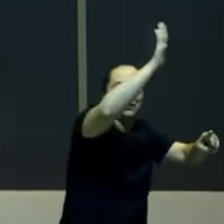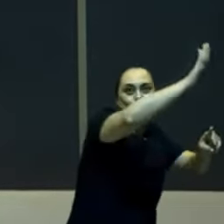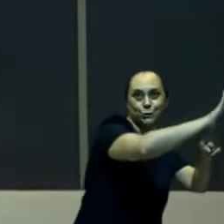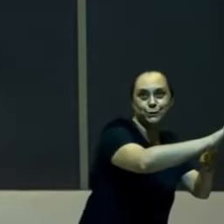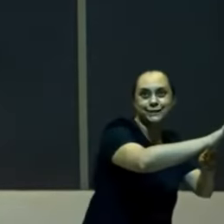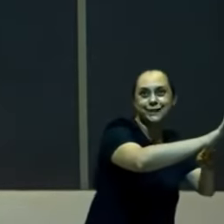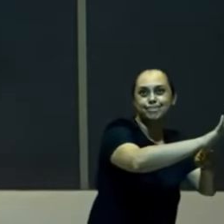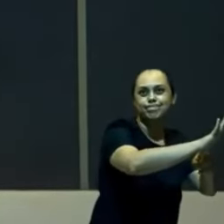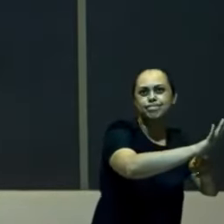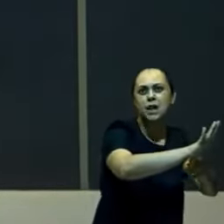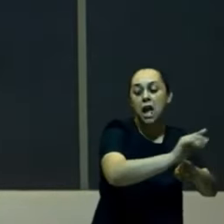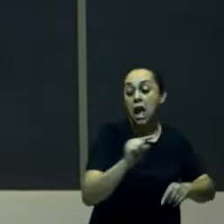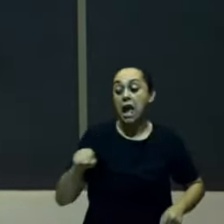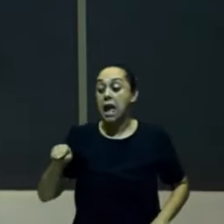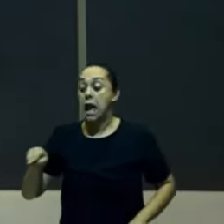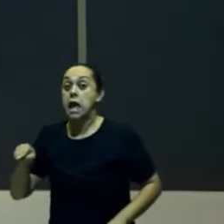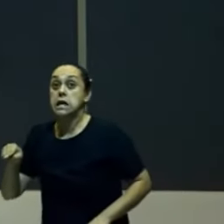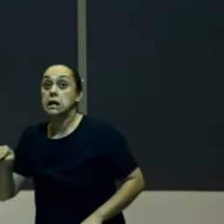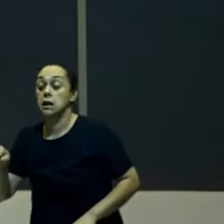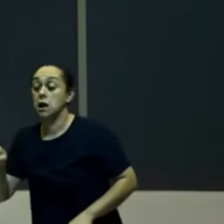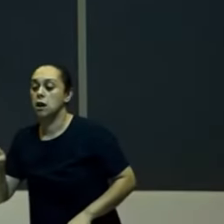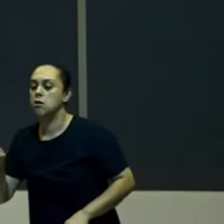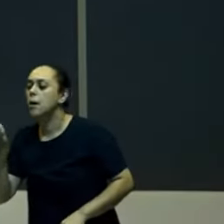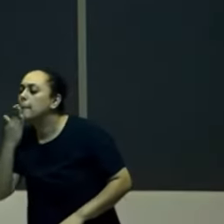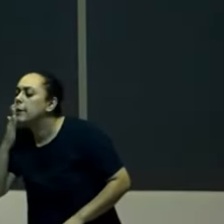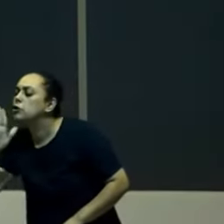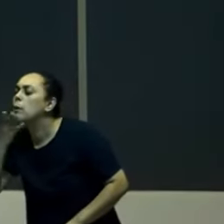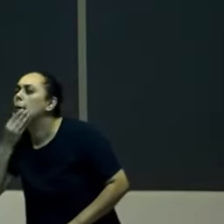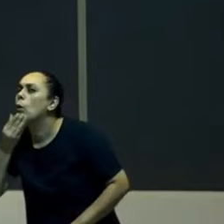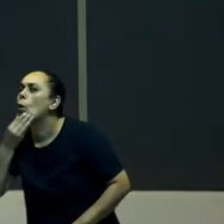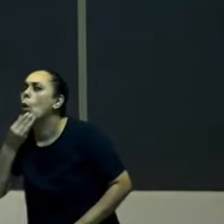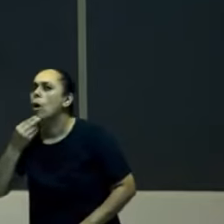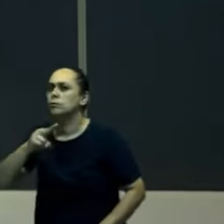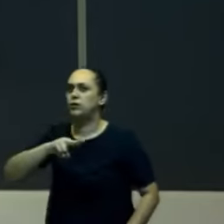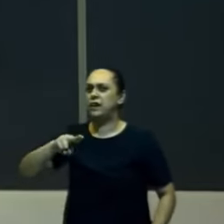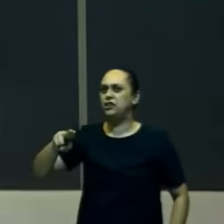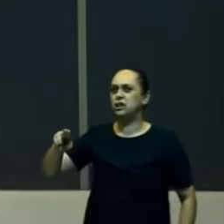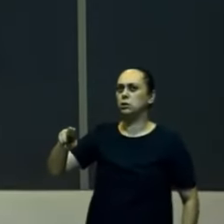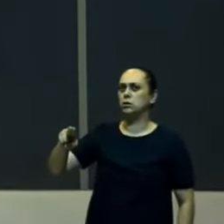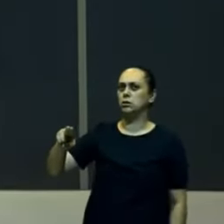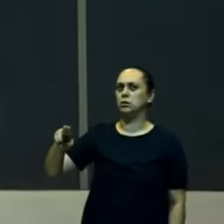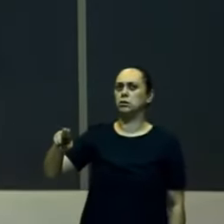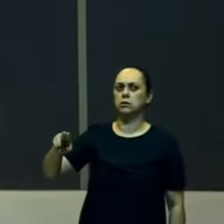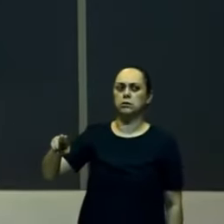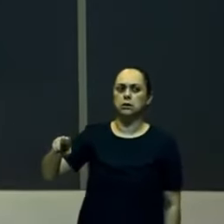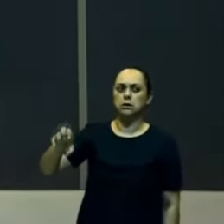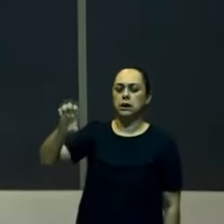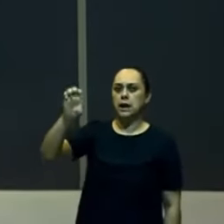chamado Epafrodito. Eles se reuniram, souberam que Paulo estava